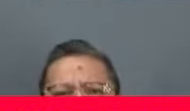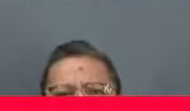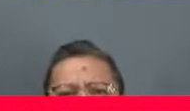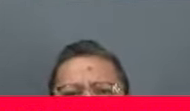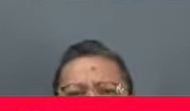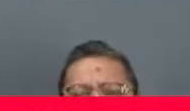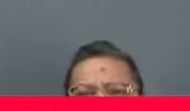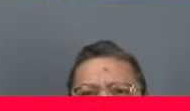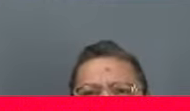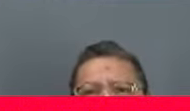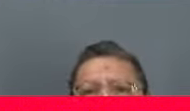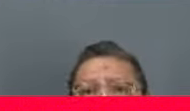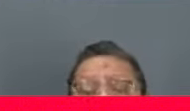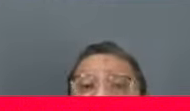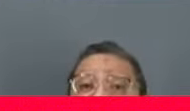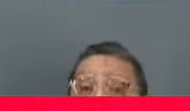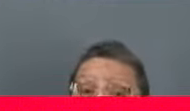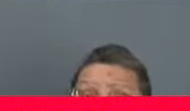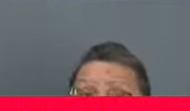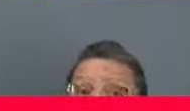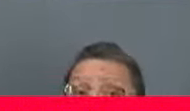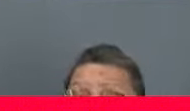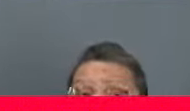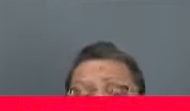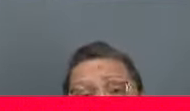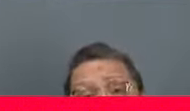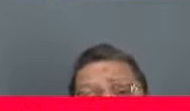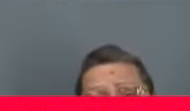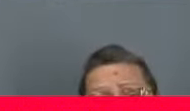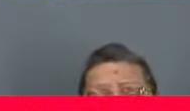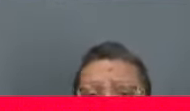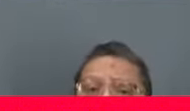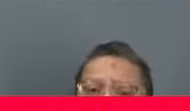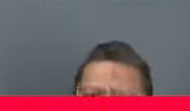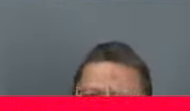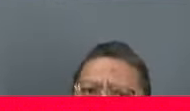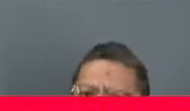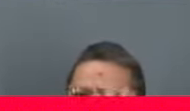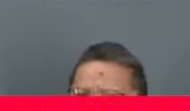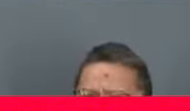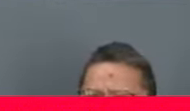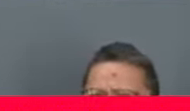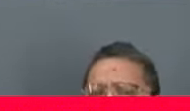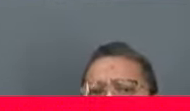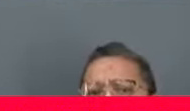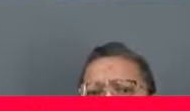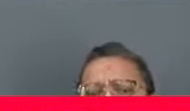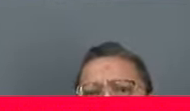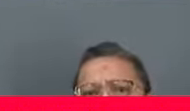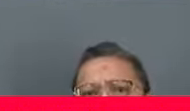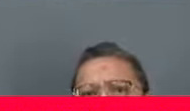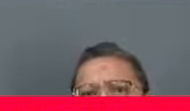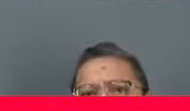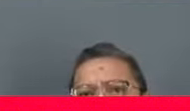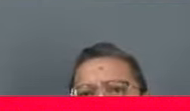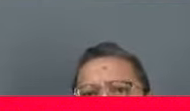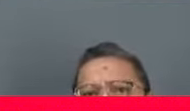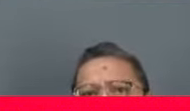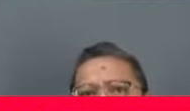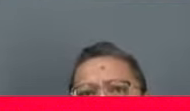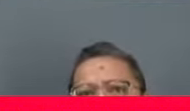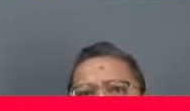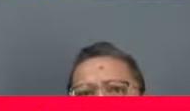e a por causa desse conjunto e aqui eu também incluo senhor presidente esse